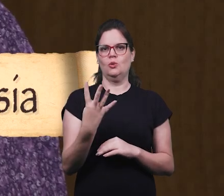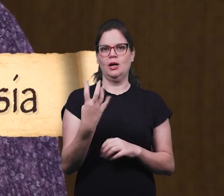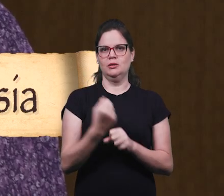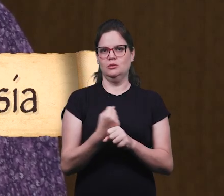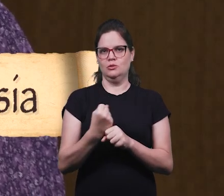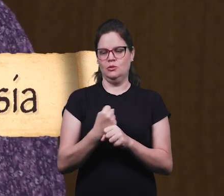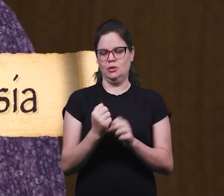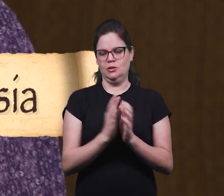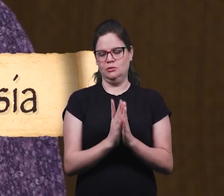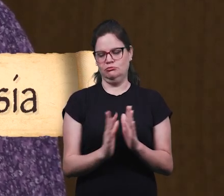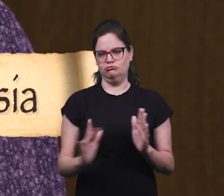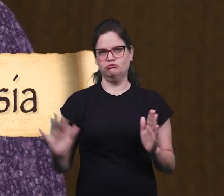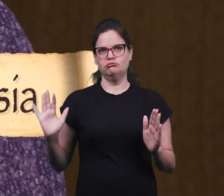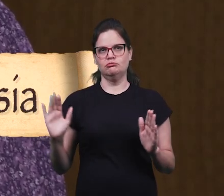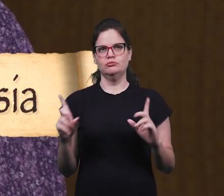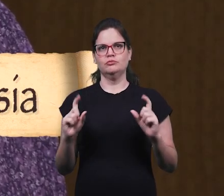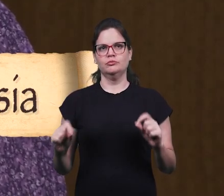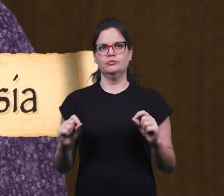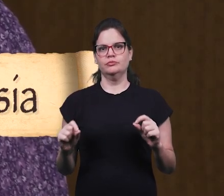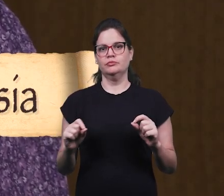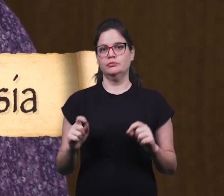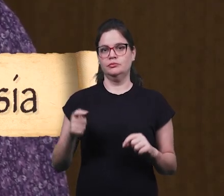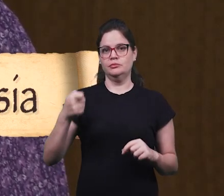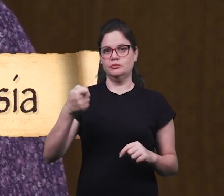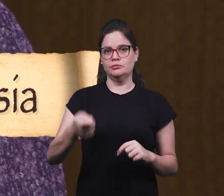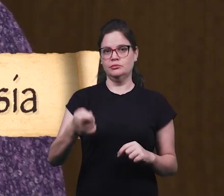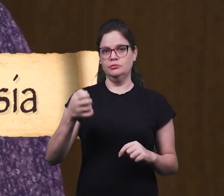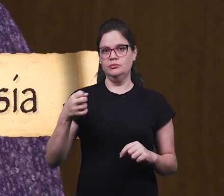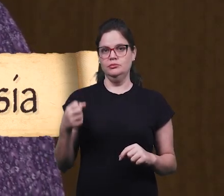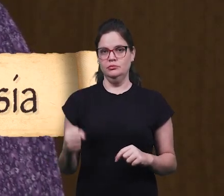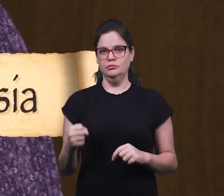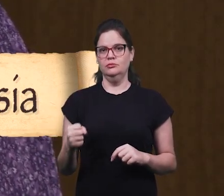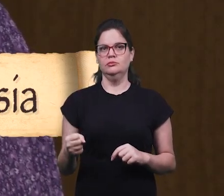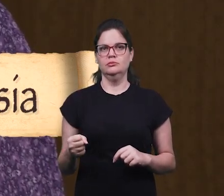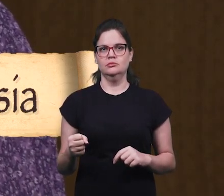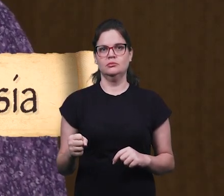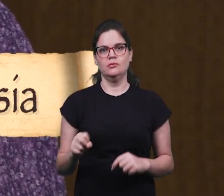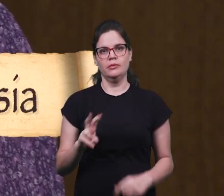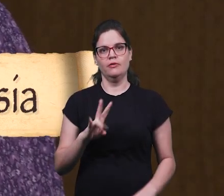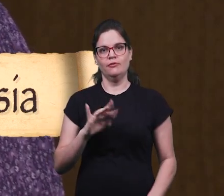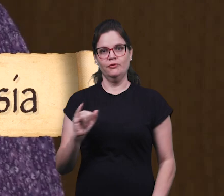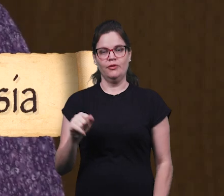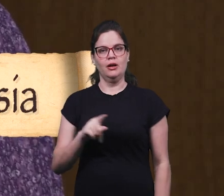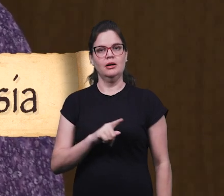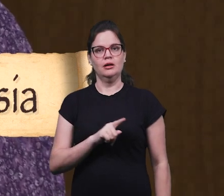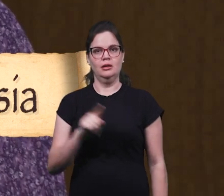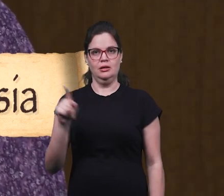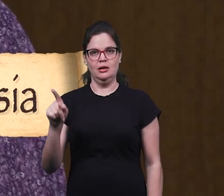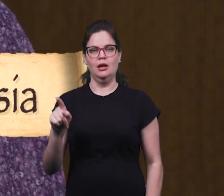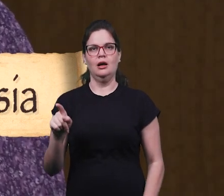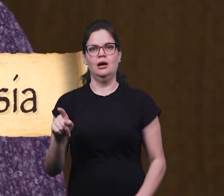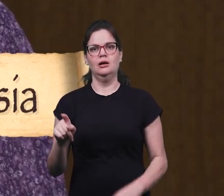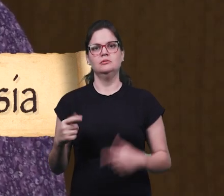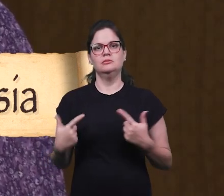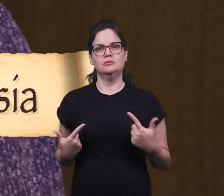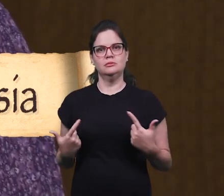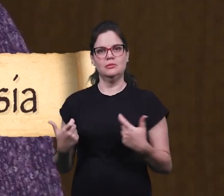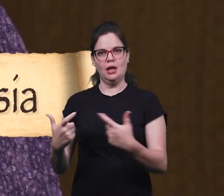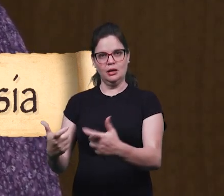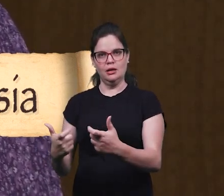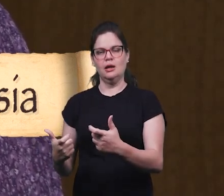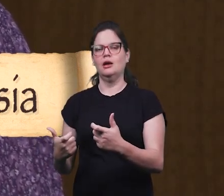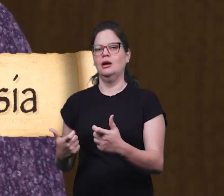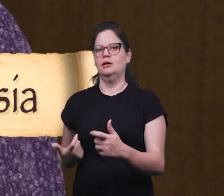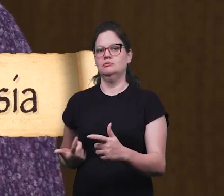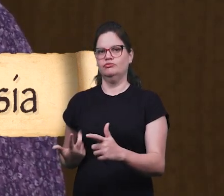4 anos, em que Xerxes ele vai para essa invasão, inclusive ele teve uma